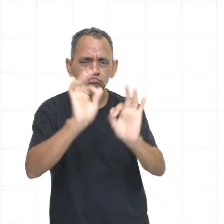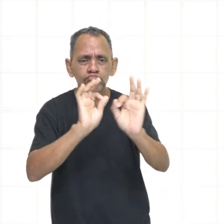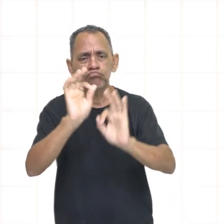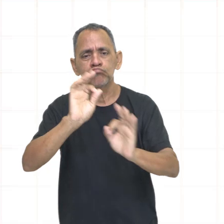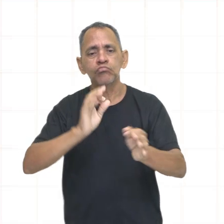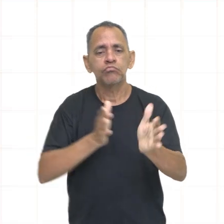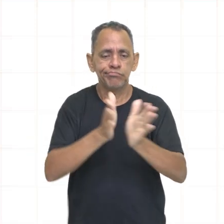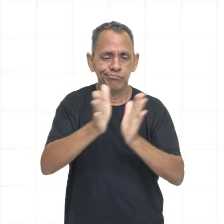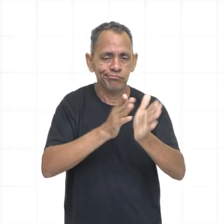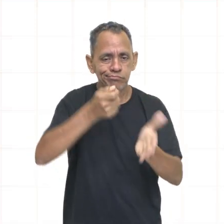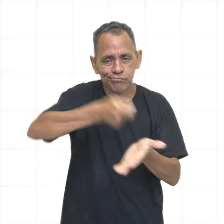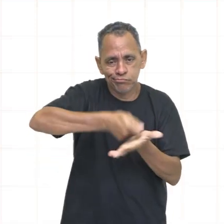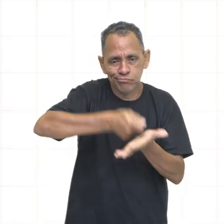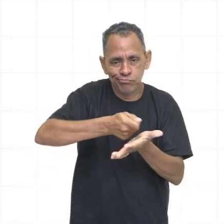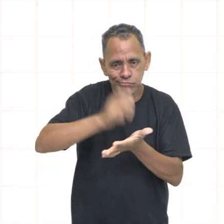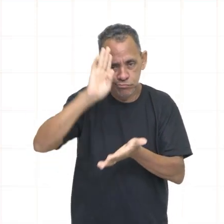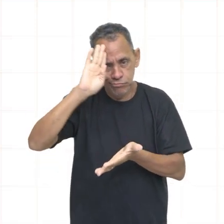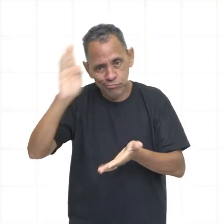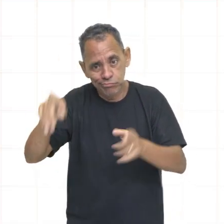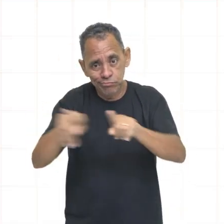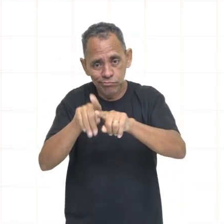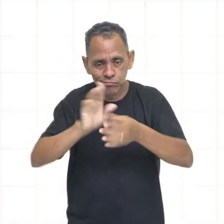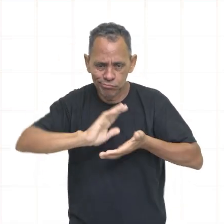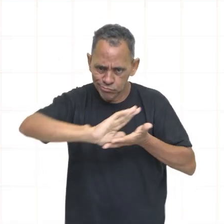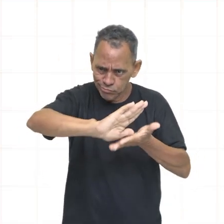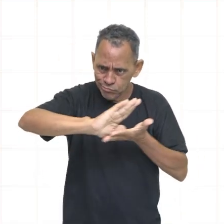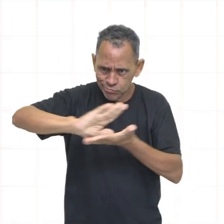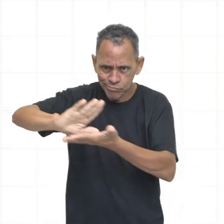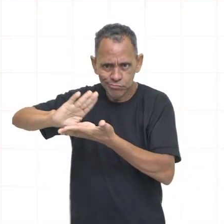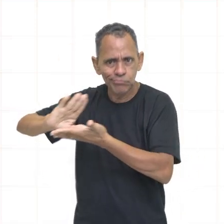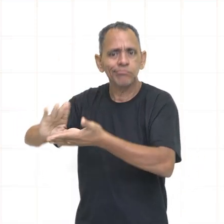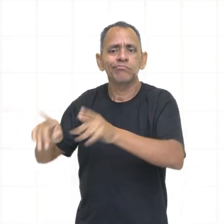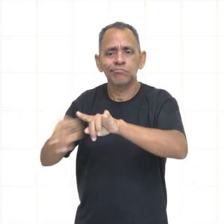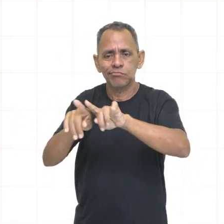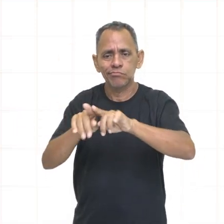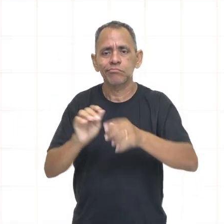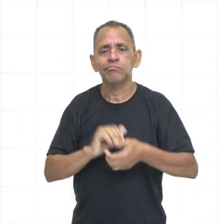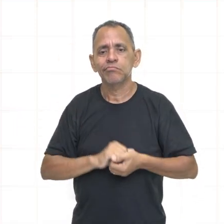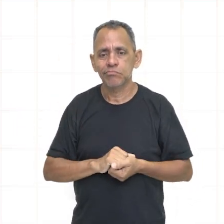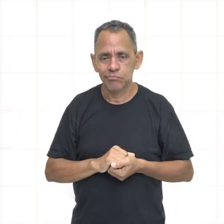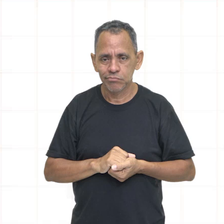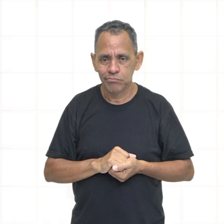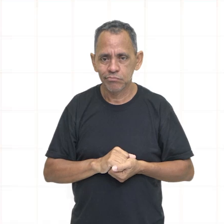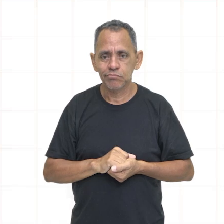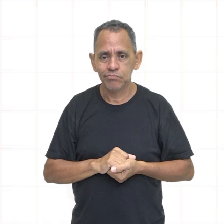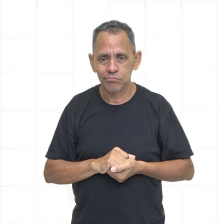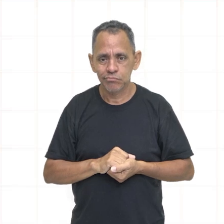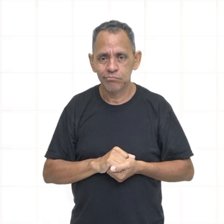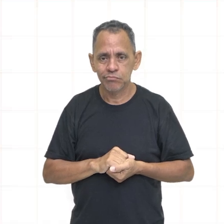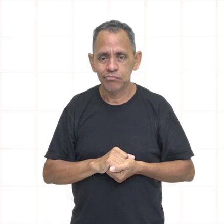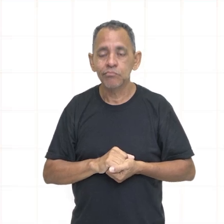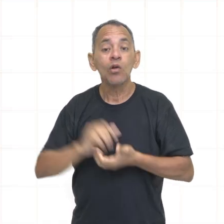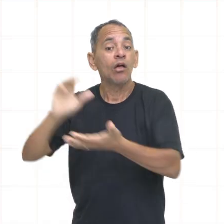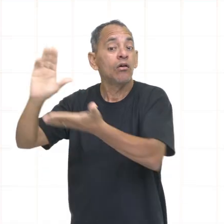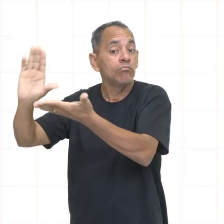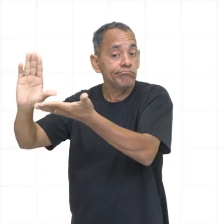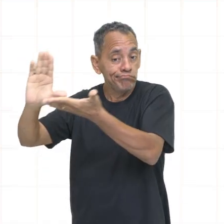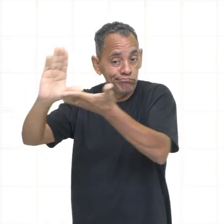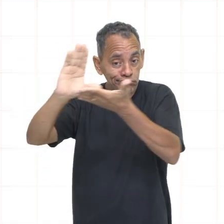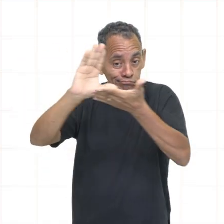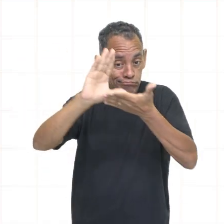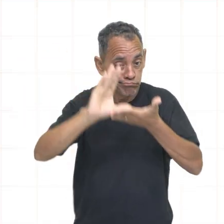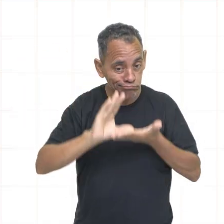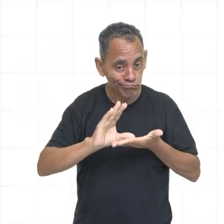com o objetivo de quê, gente? De financiar, gente, de ser o depositário dos recursos que viriam ser investidos